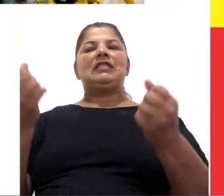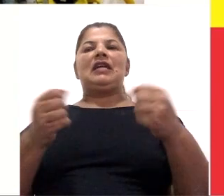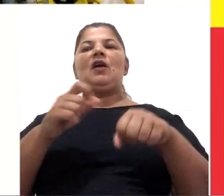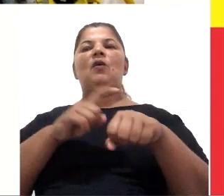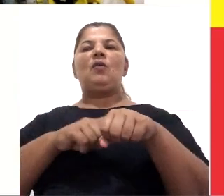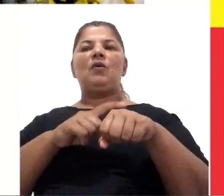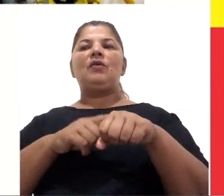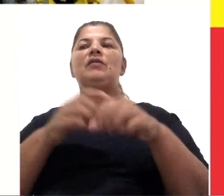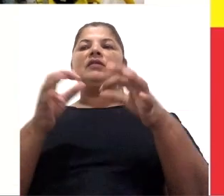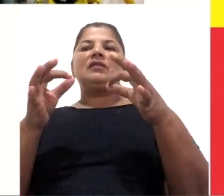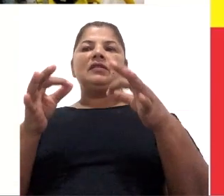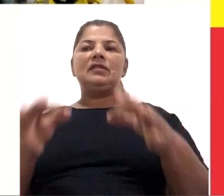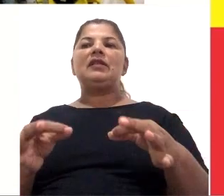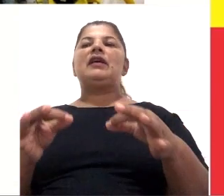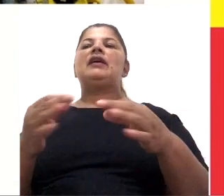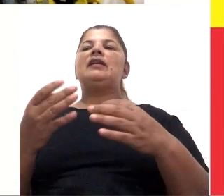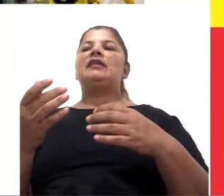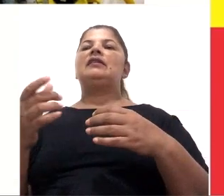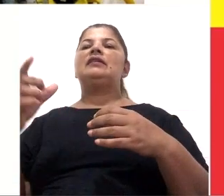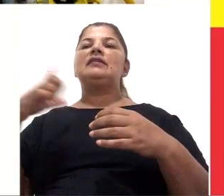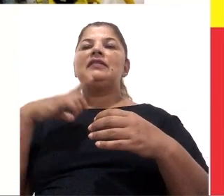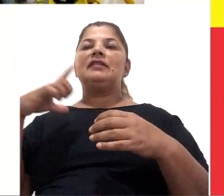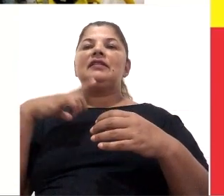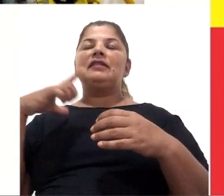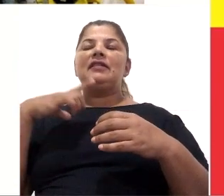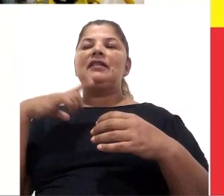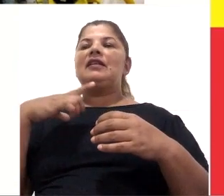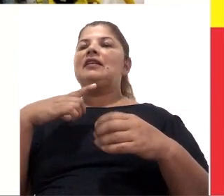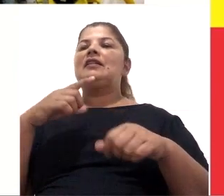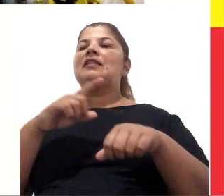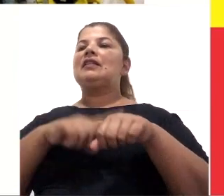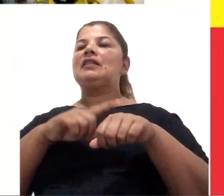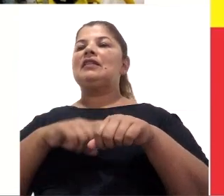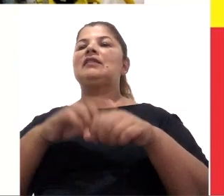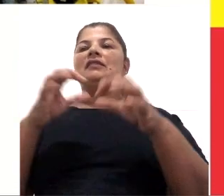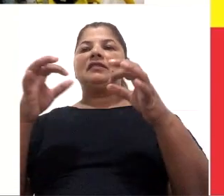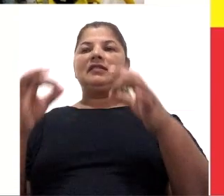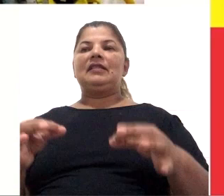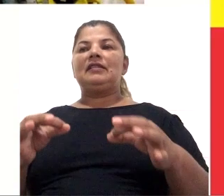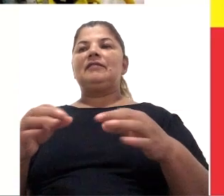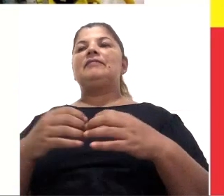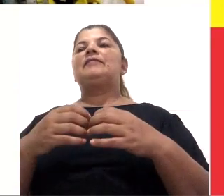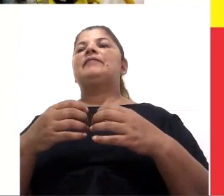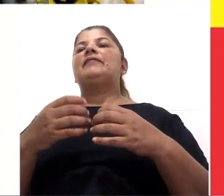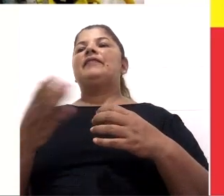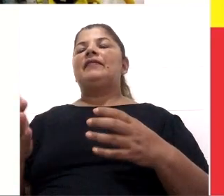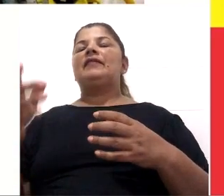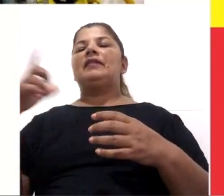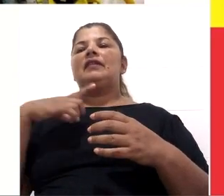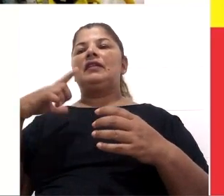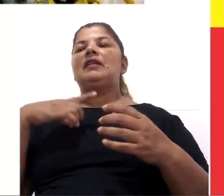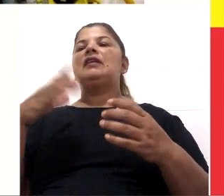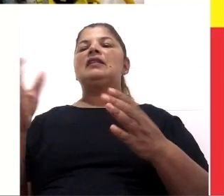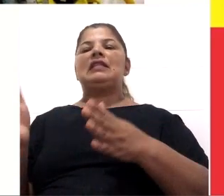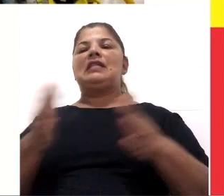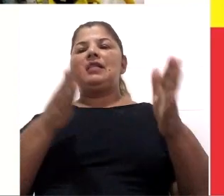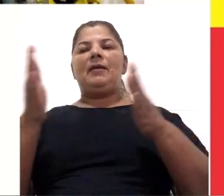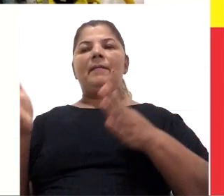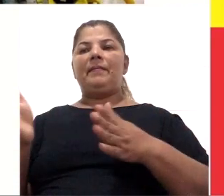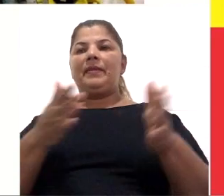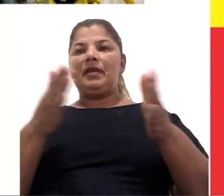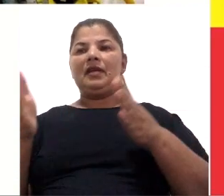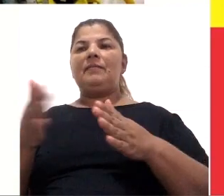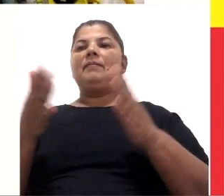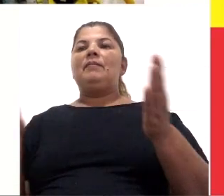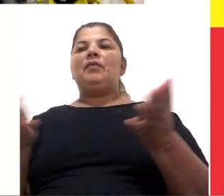Cada veículo desse tem um tempo aí para ser produzido, o chamado just in time. Então, vocês estão observando que existe aí uma